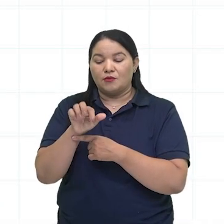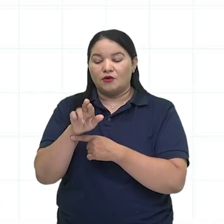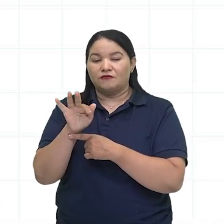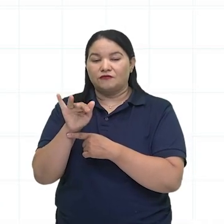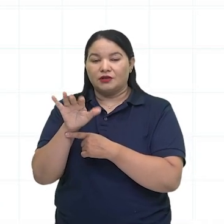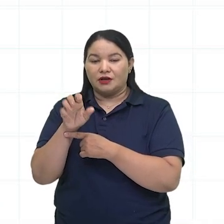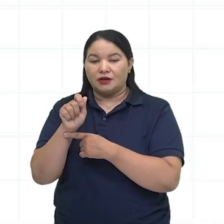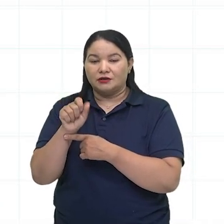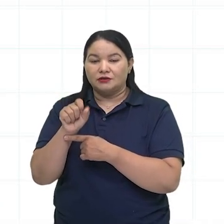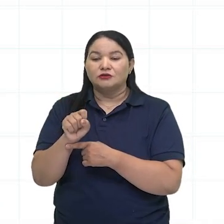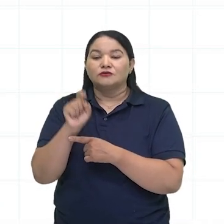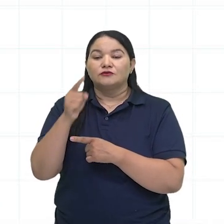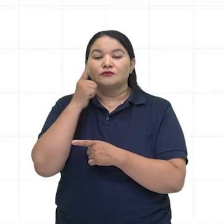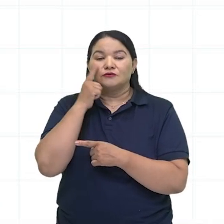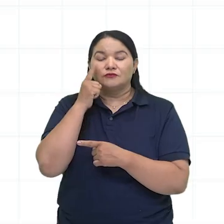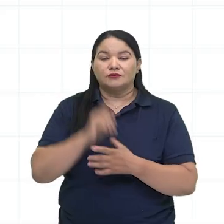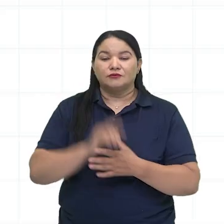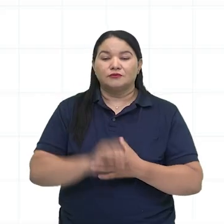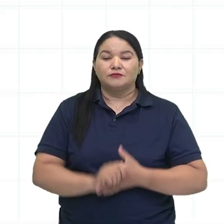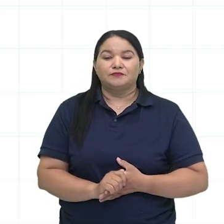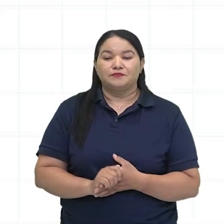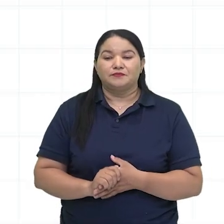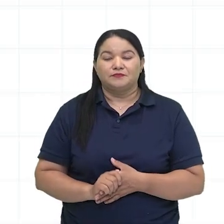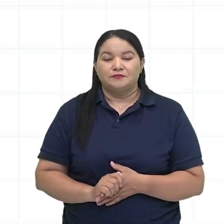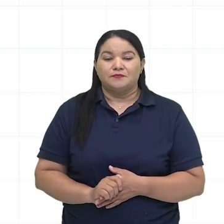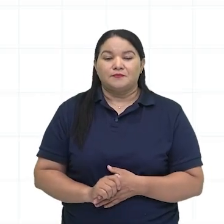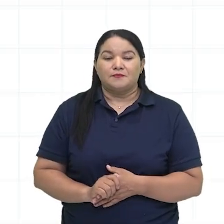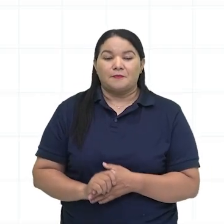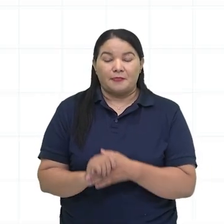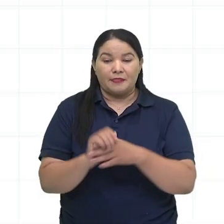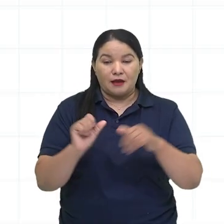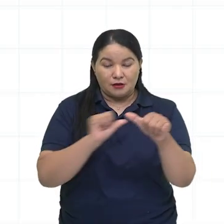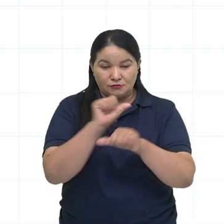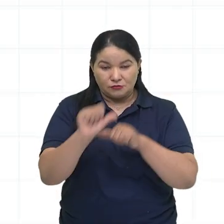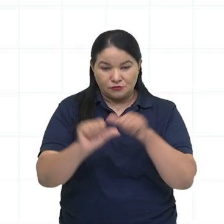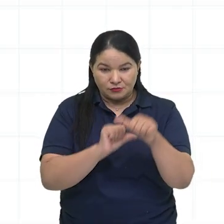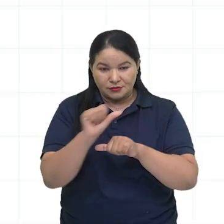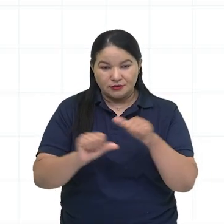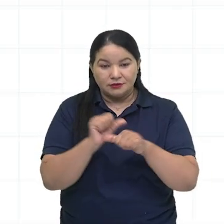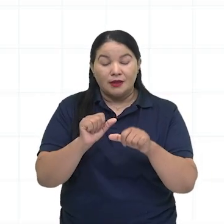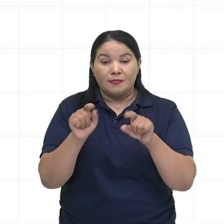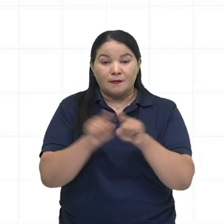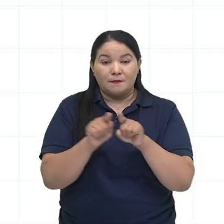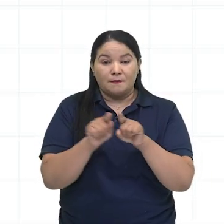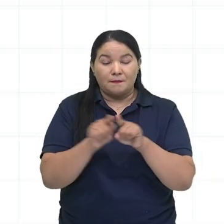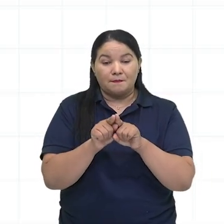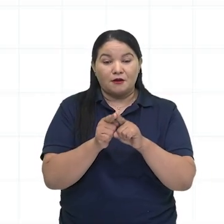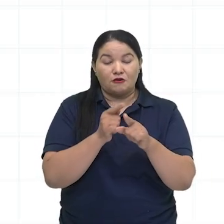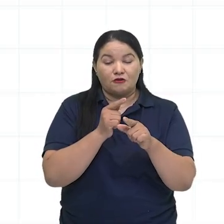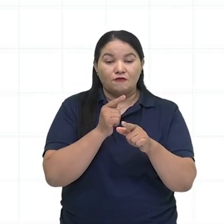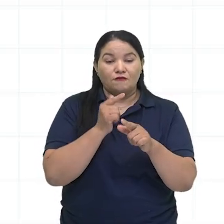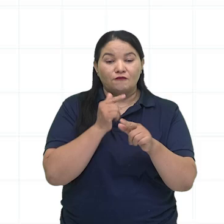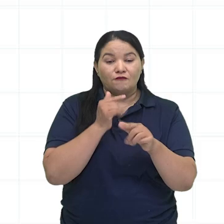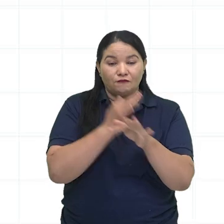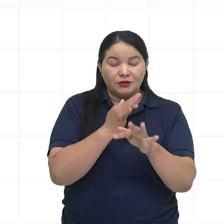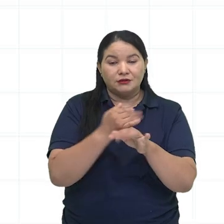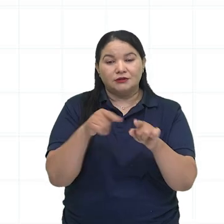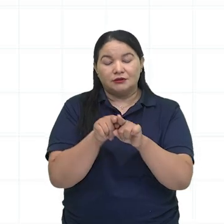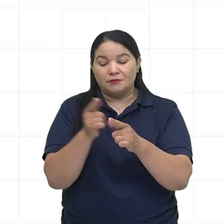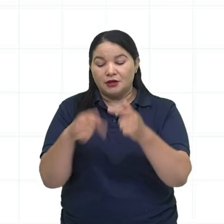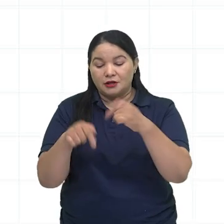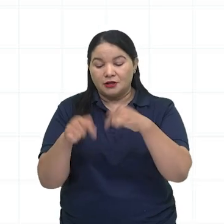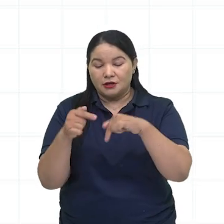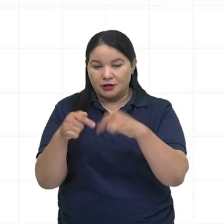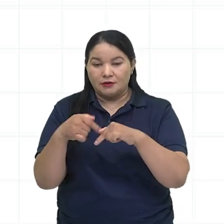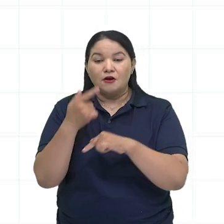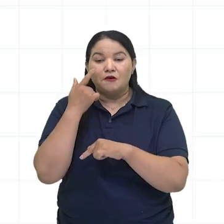que se formam a partir da alteração física e química. Então, você observe